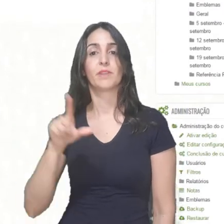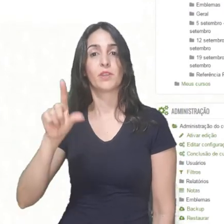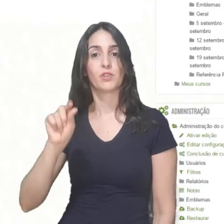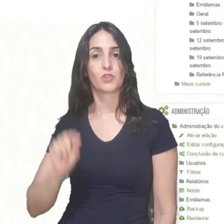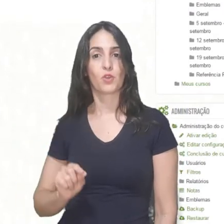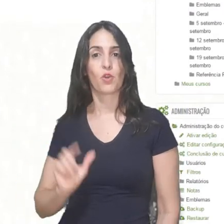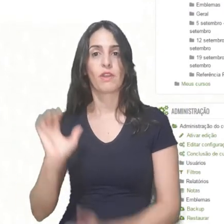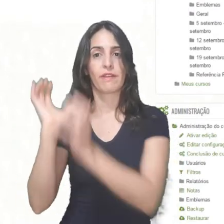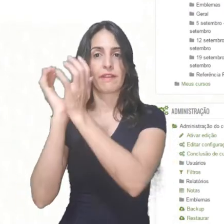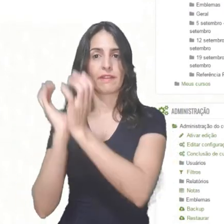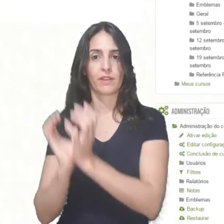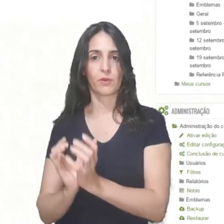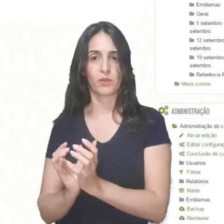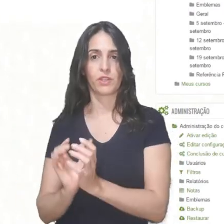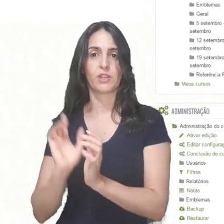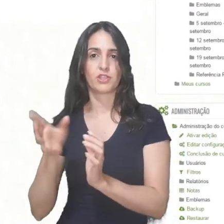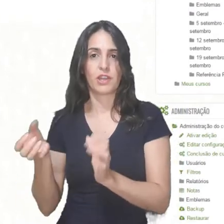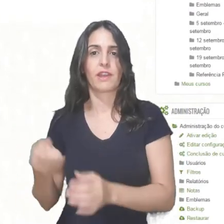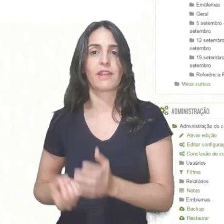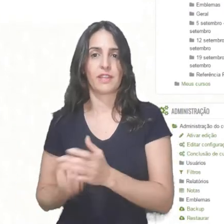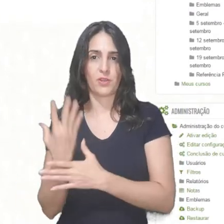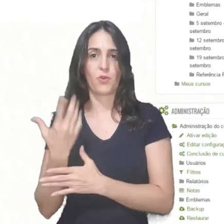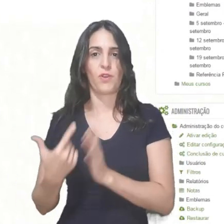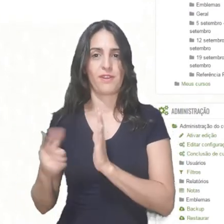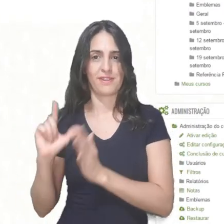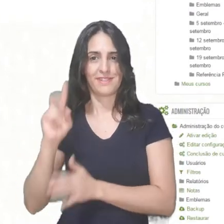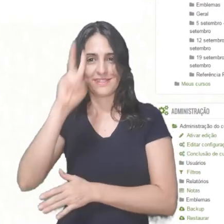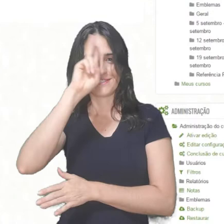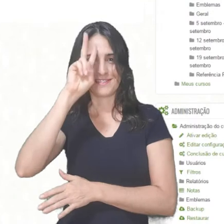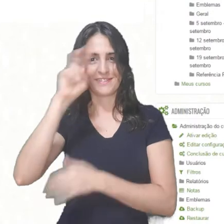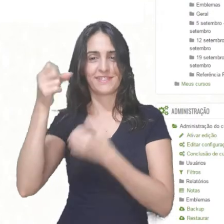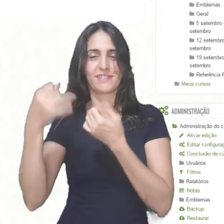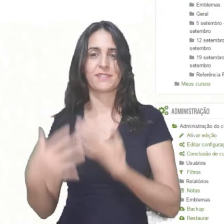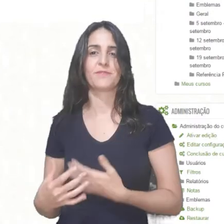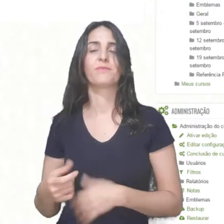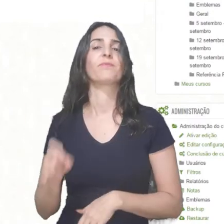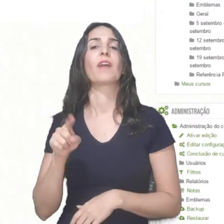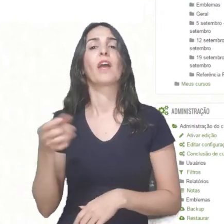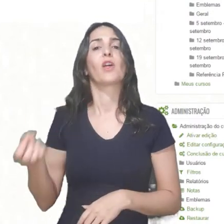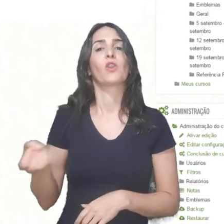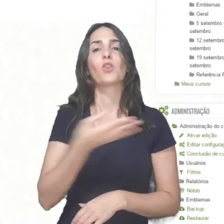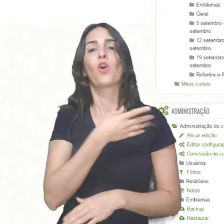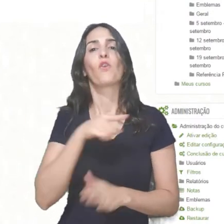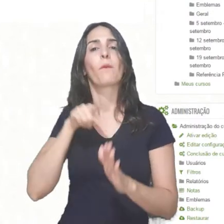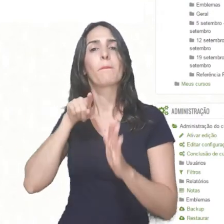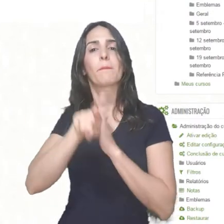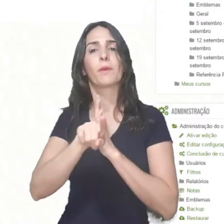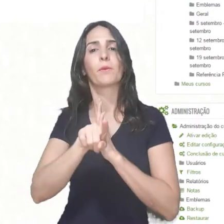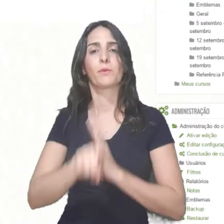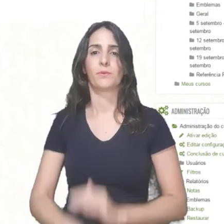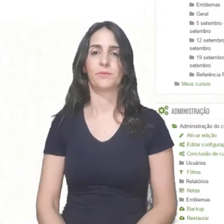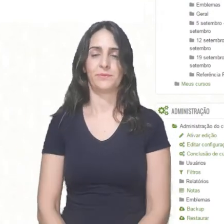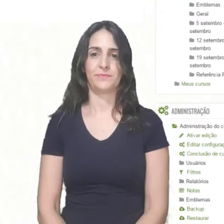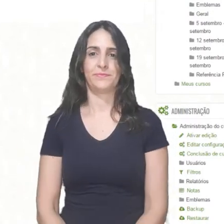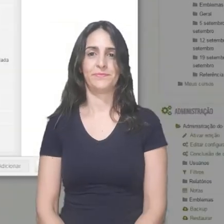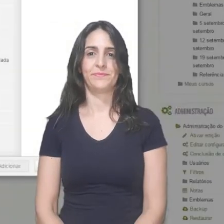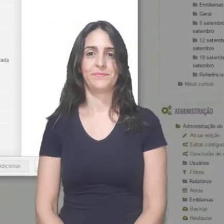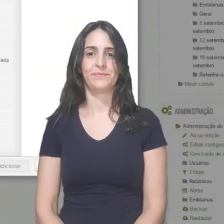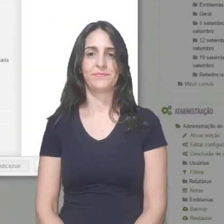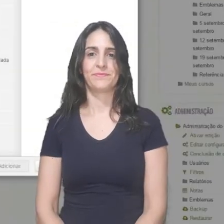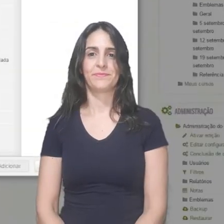Então selecione uma categoria já criada anteriormente e clique em uma nova questão.